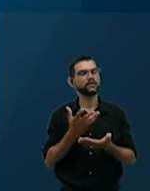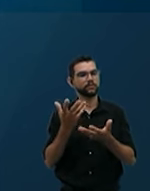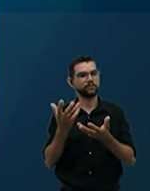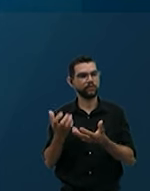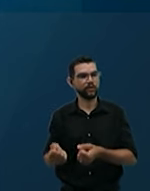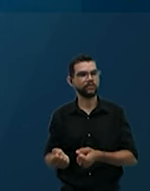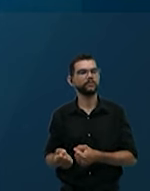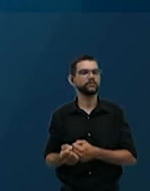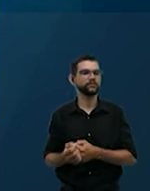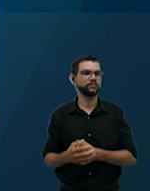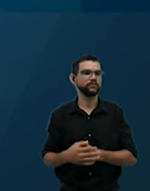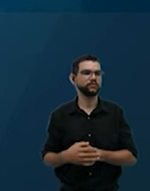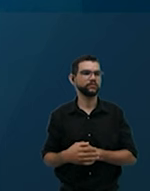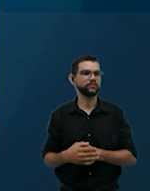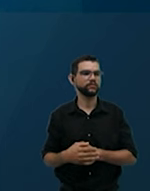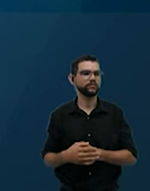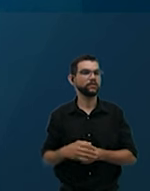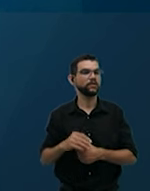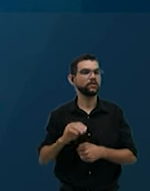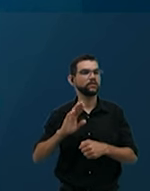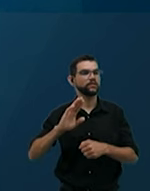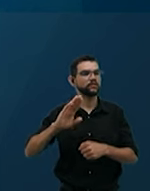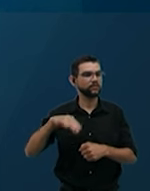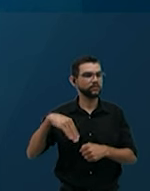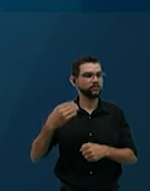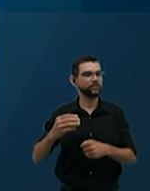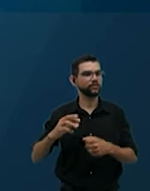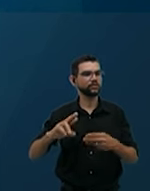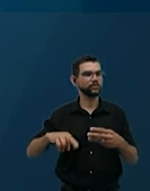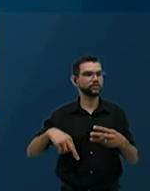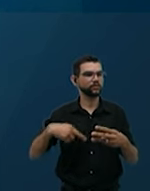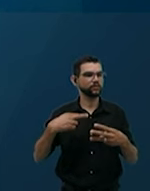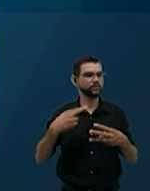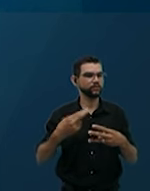No recurso especial, Roque Felipe